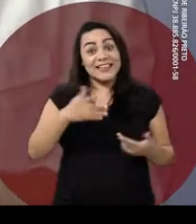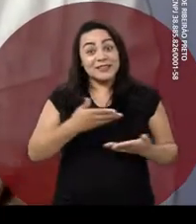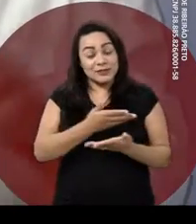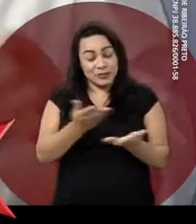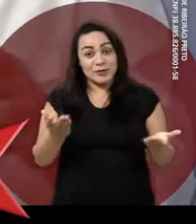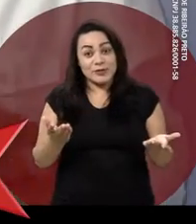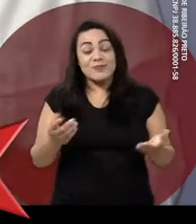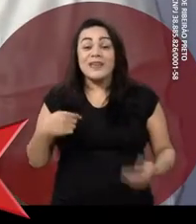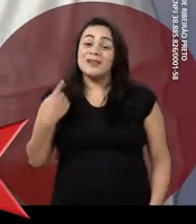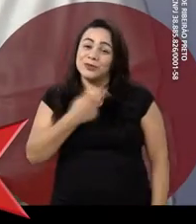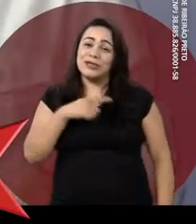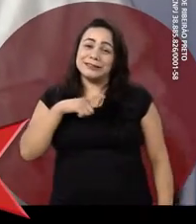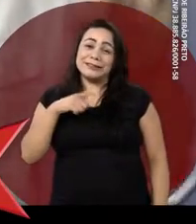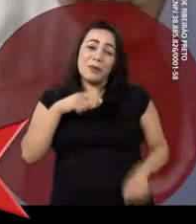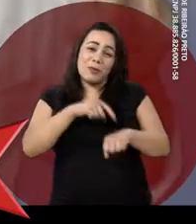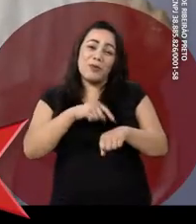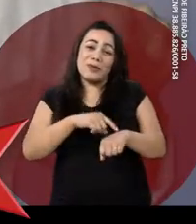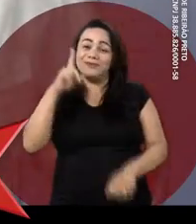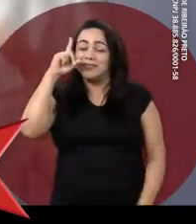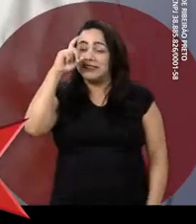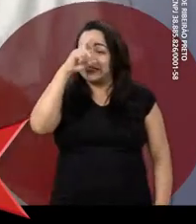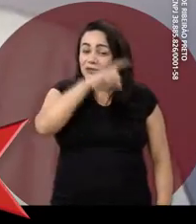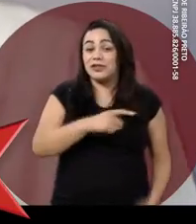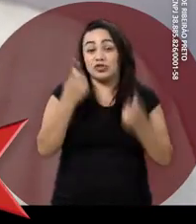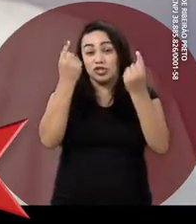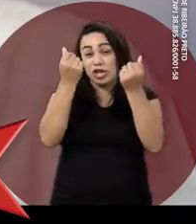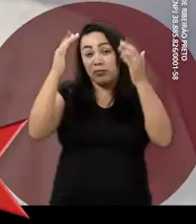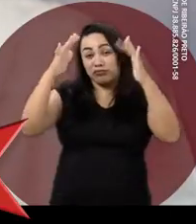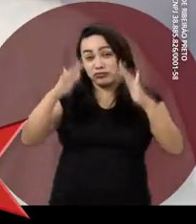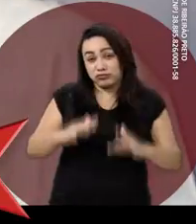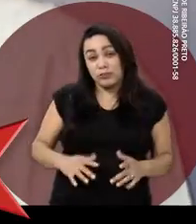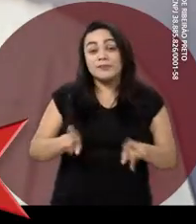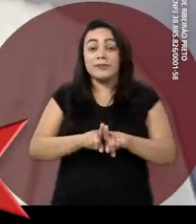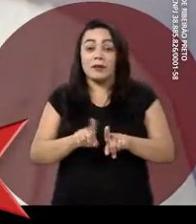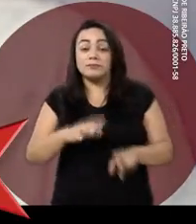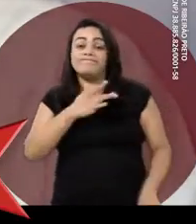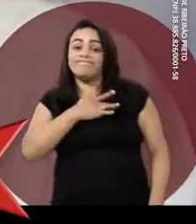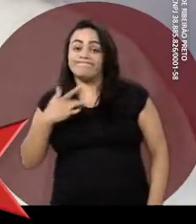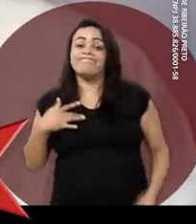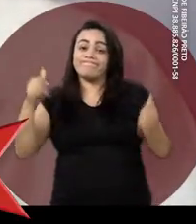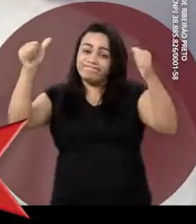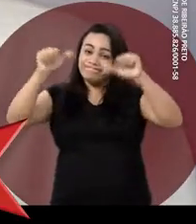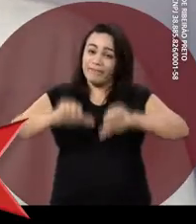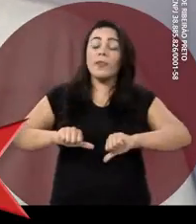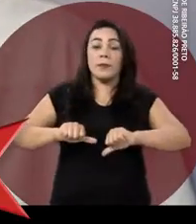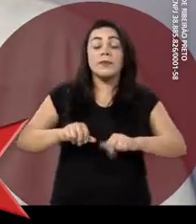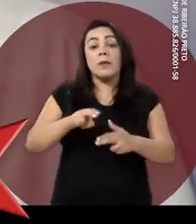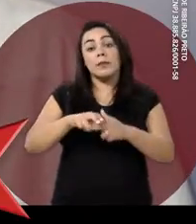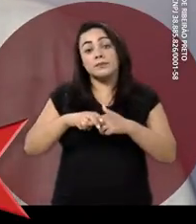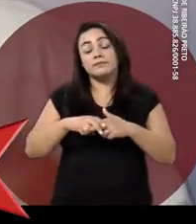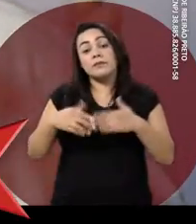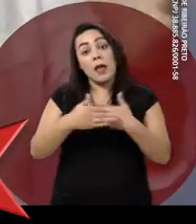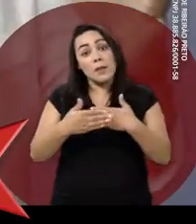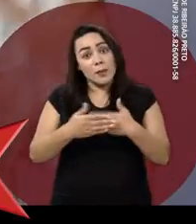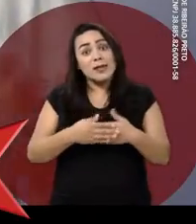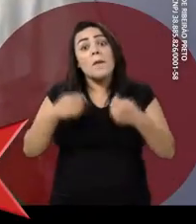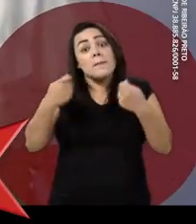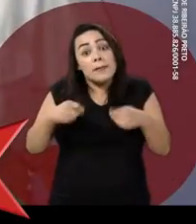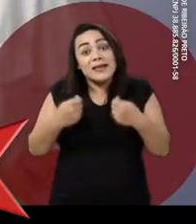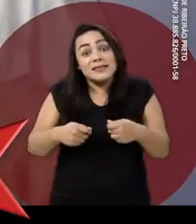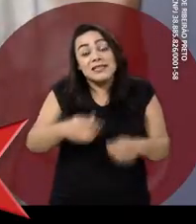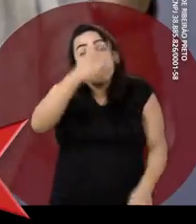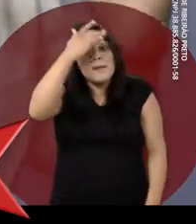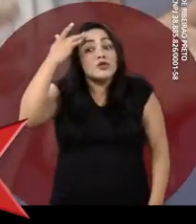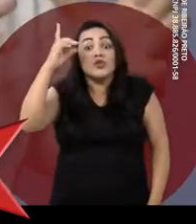Olá, minha gente. Enfrentaremos um momento de crise, tanto econômica quanto sanitária. Por isso, Ribeirão Preto precisará de uma